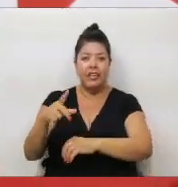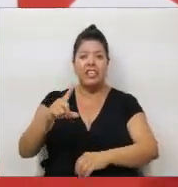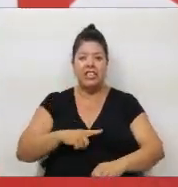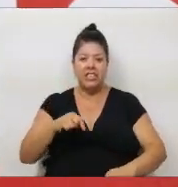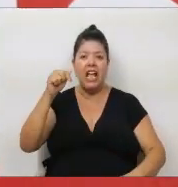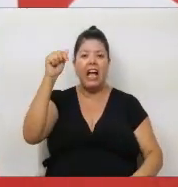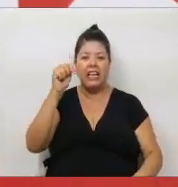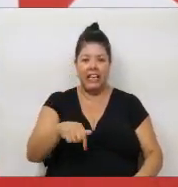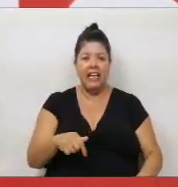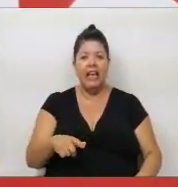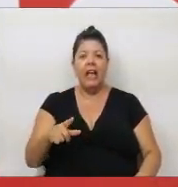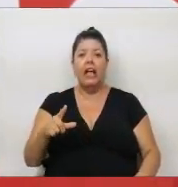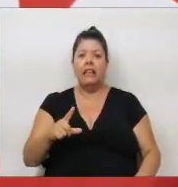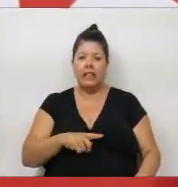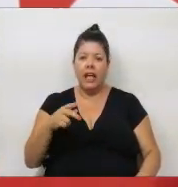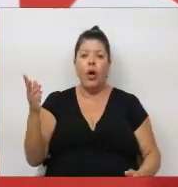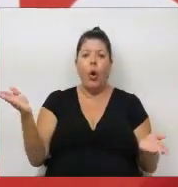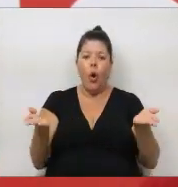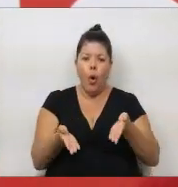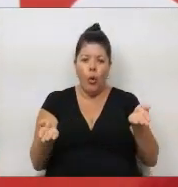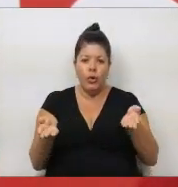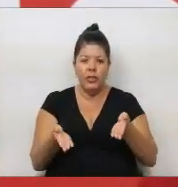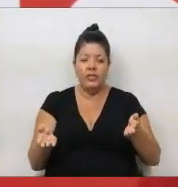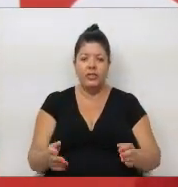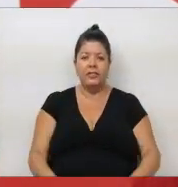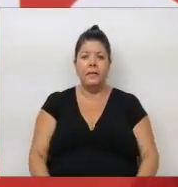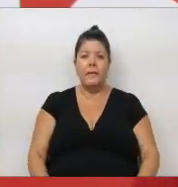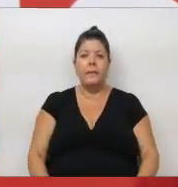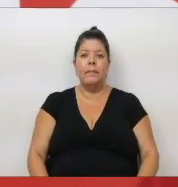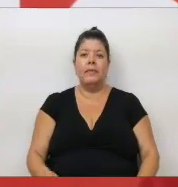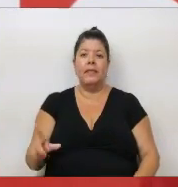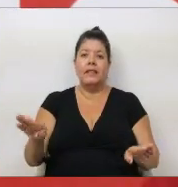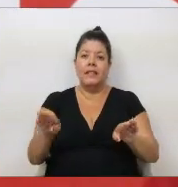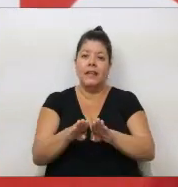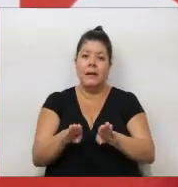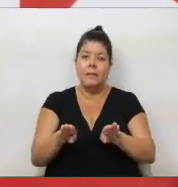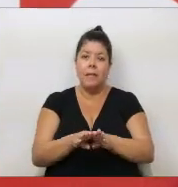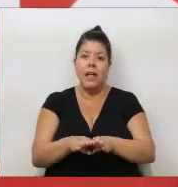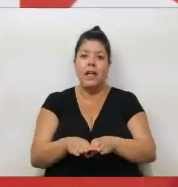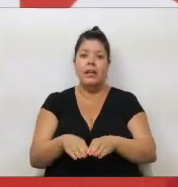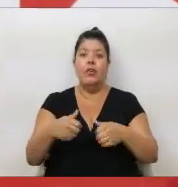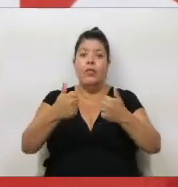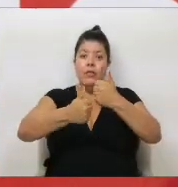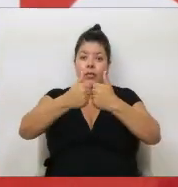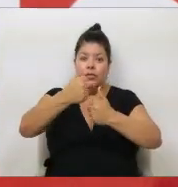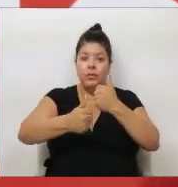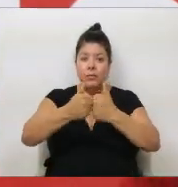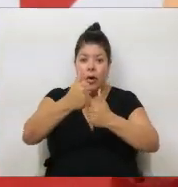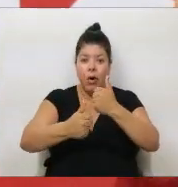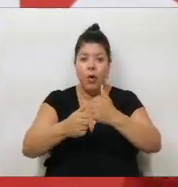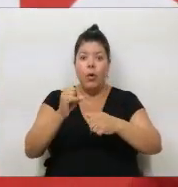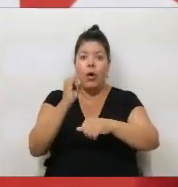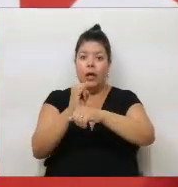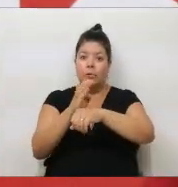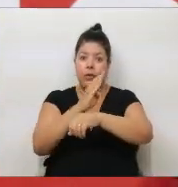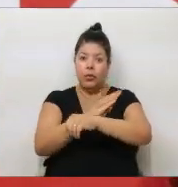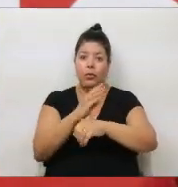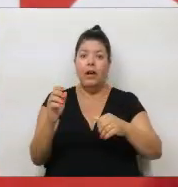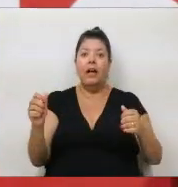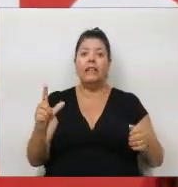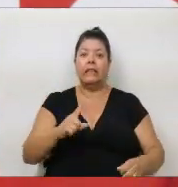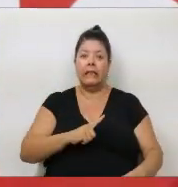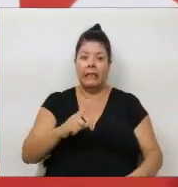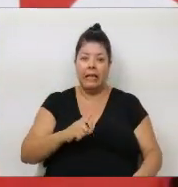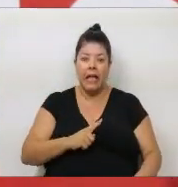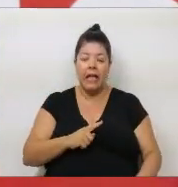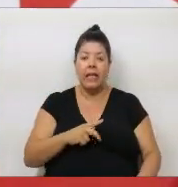aqui, se tem ainda hoje, né? E também o futebol em Imbituba tem, e me